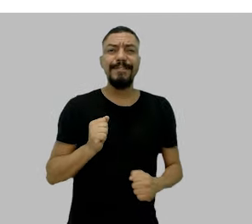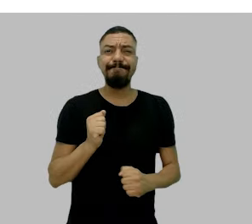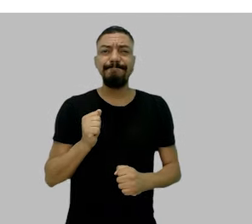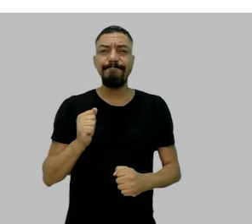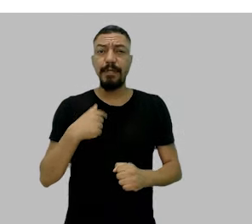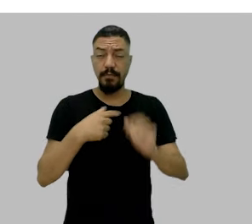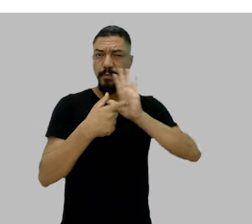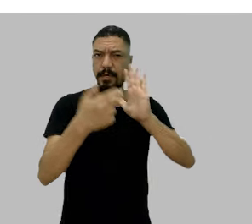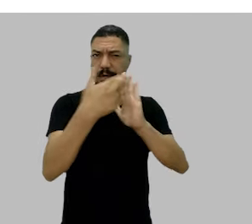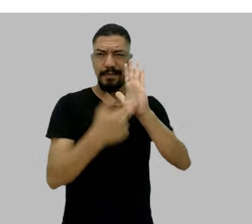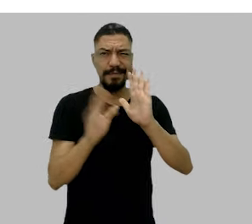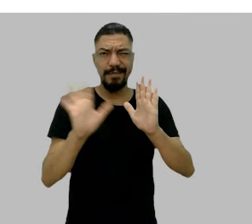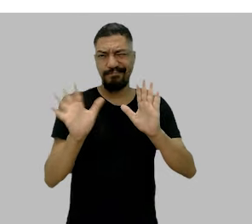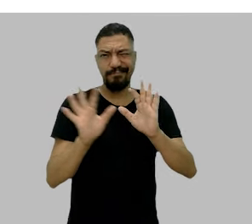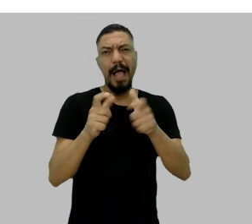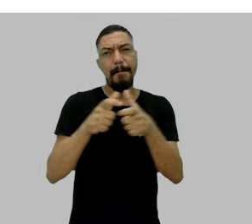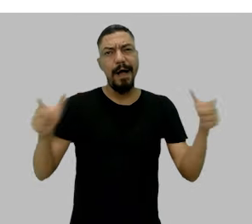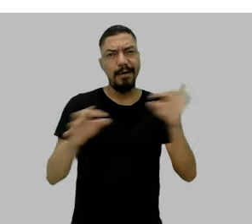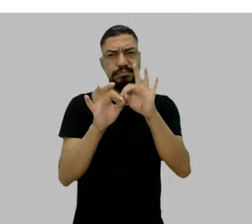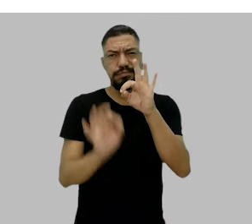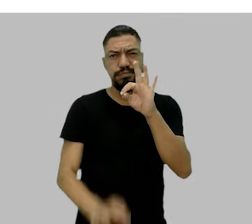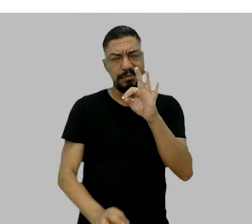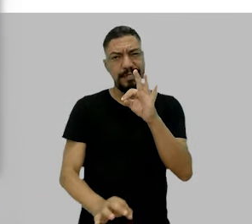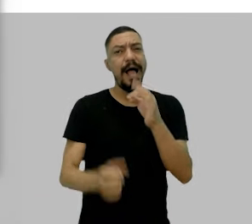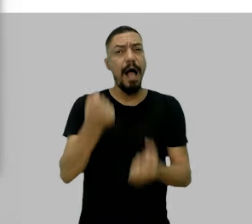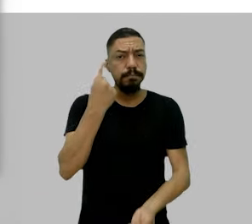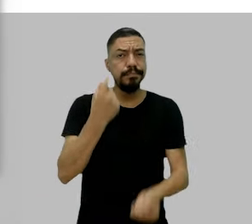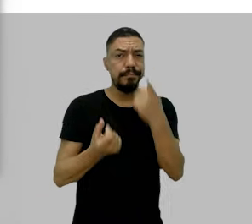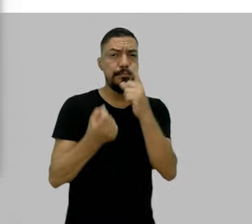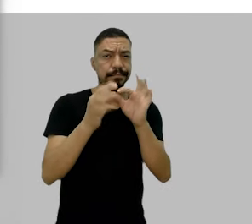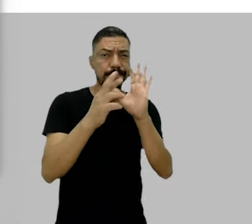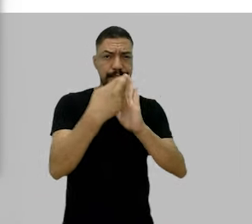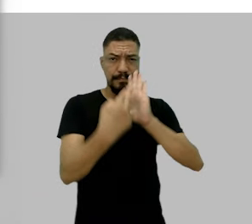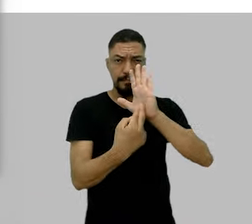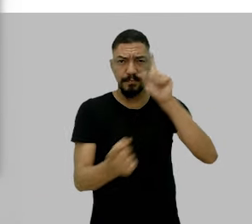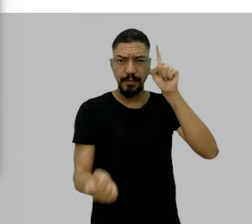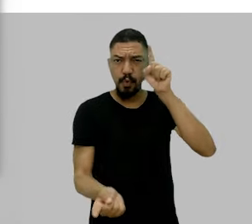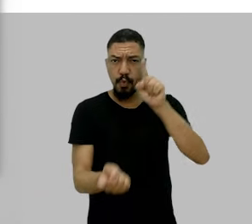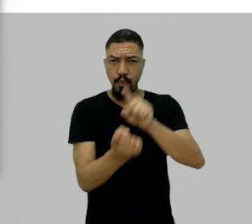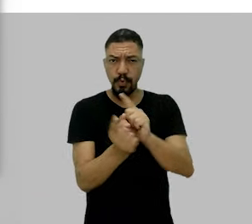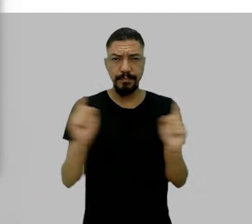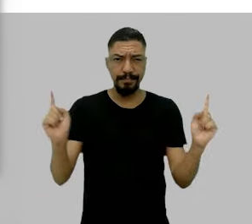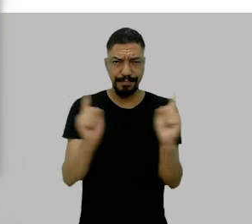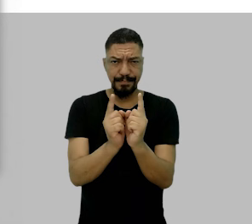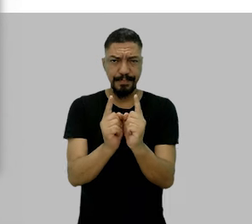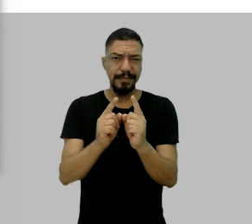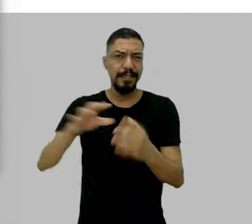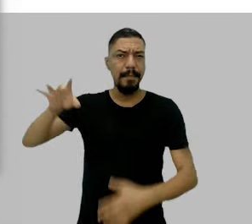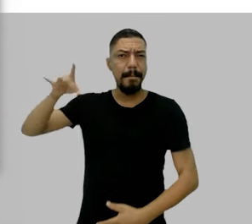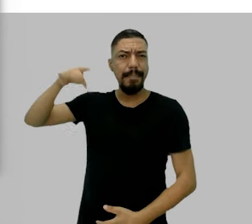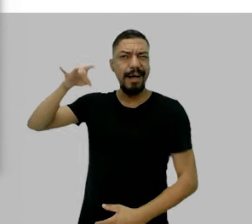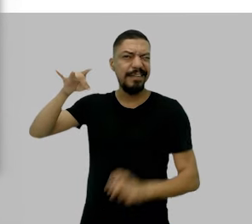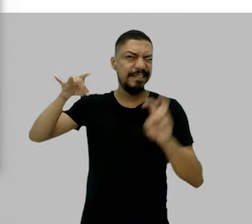os relatórios são imensos, assim. Nem todo relatório é imenso. Importante dizer. Às vezes um relatório vai ter 5,